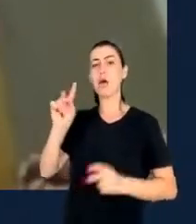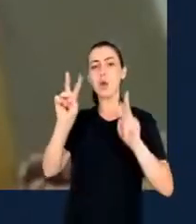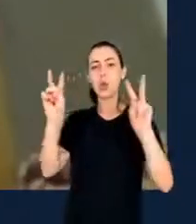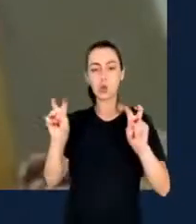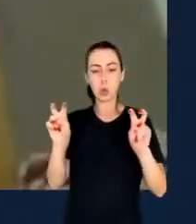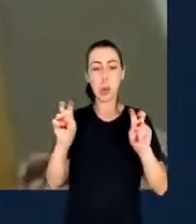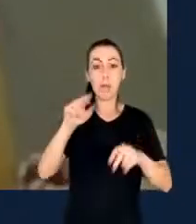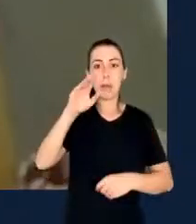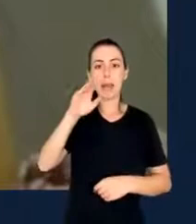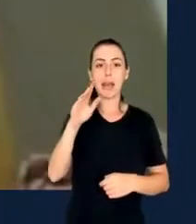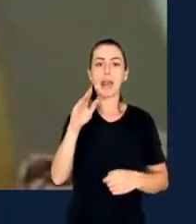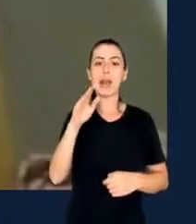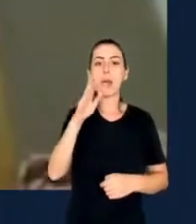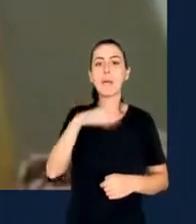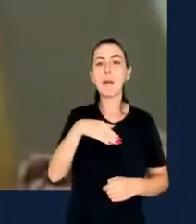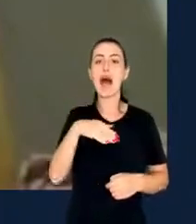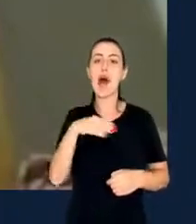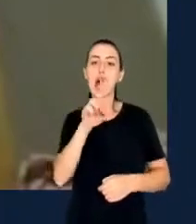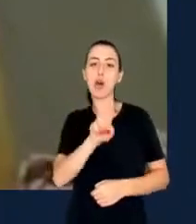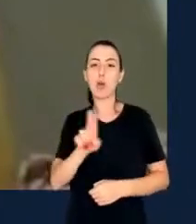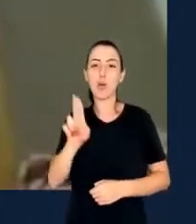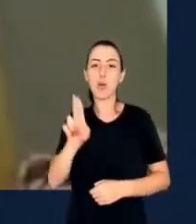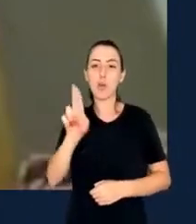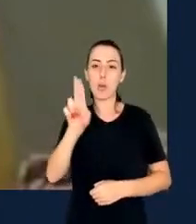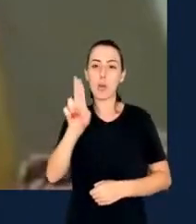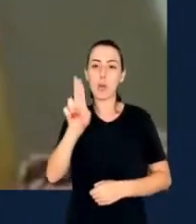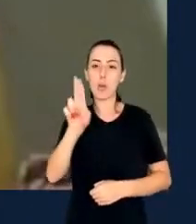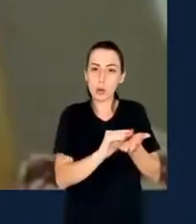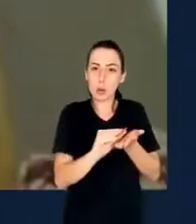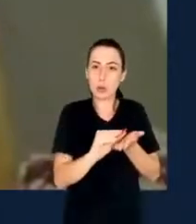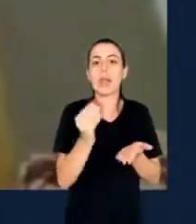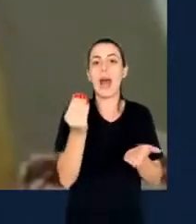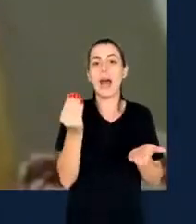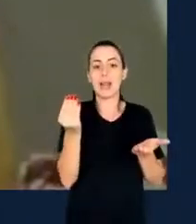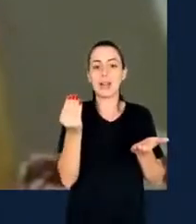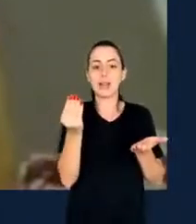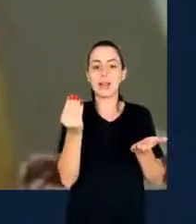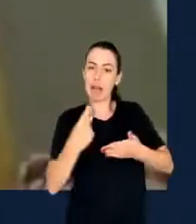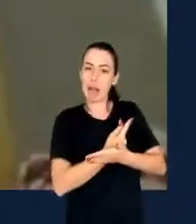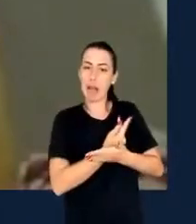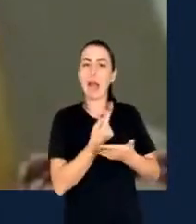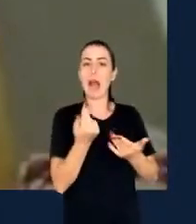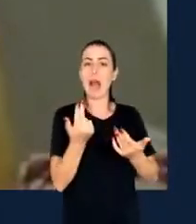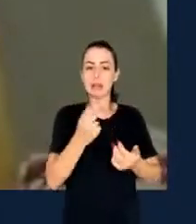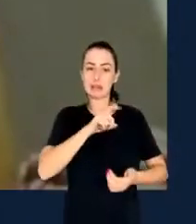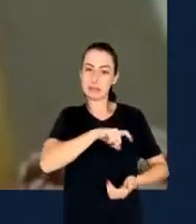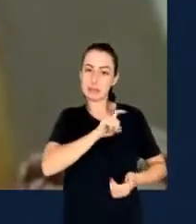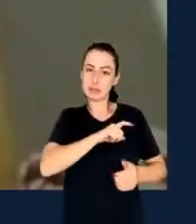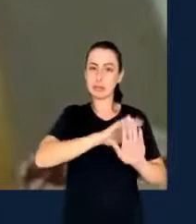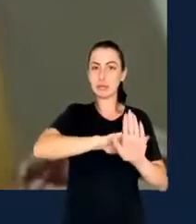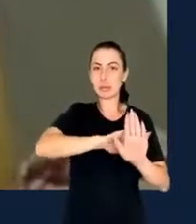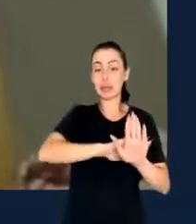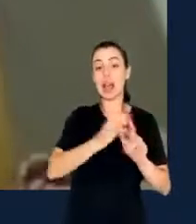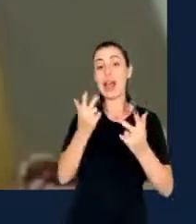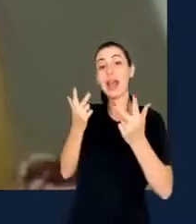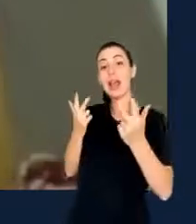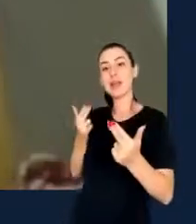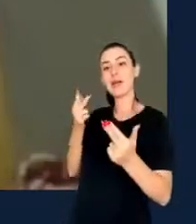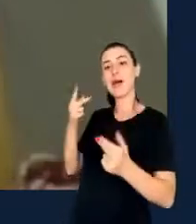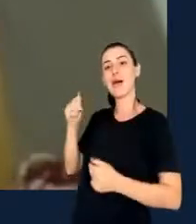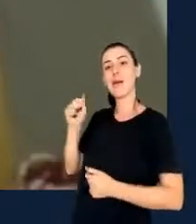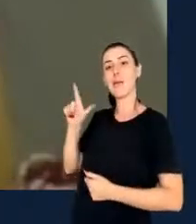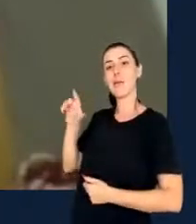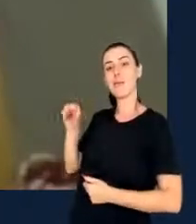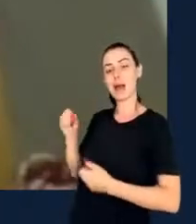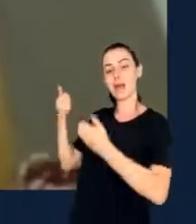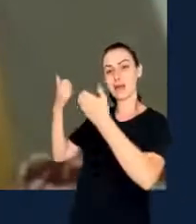no Censo populacional que é o que vai dar origem a essa ideia de autodeterminação informativa que o Paulo trouxe agora pouco nos anos